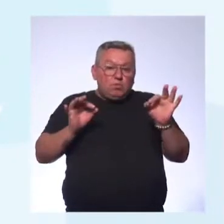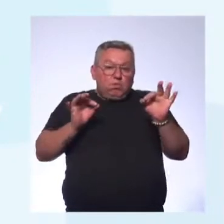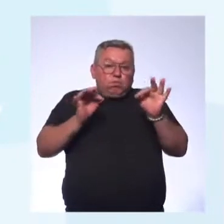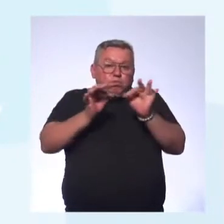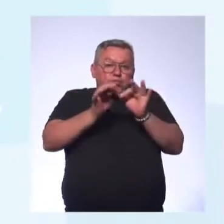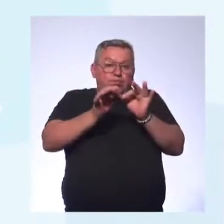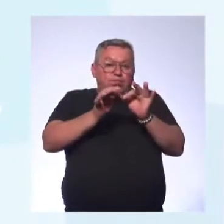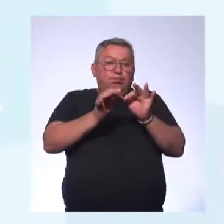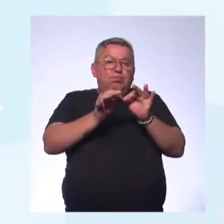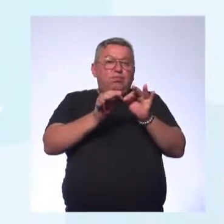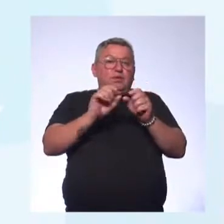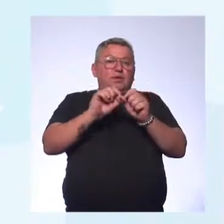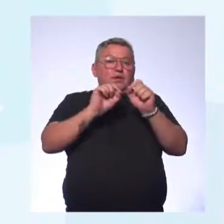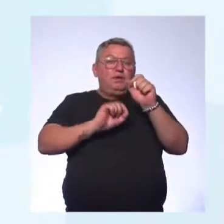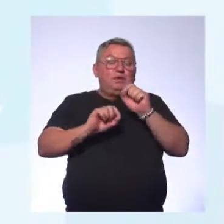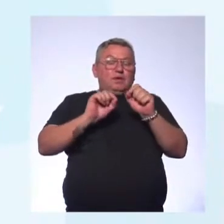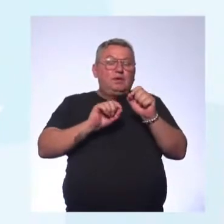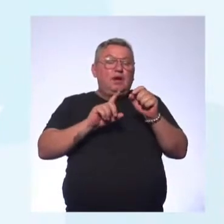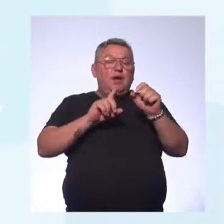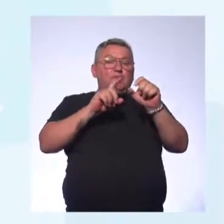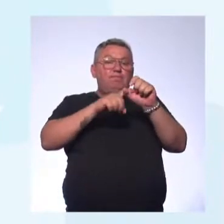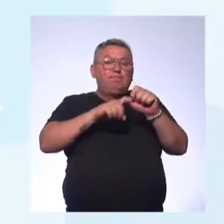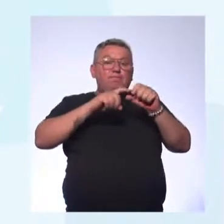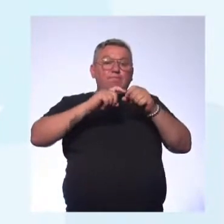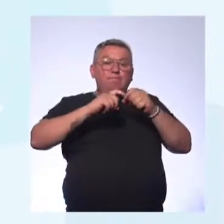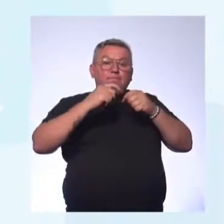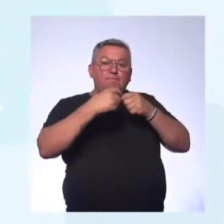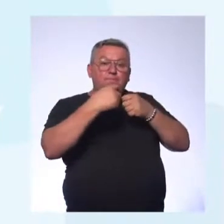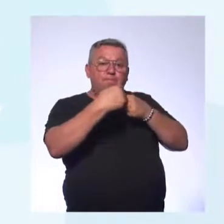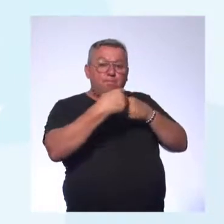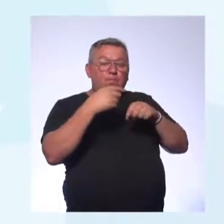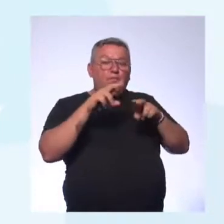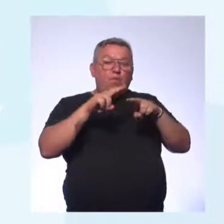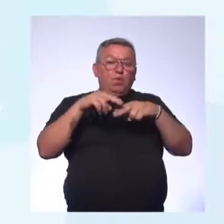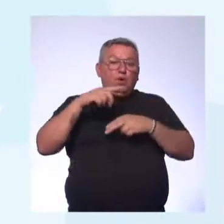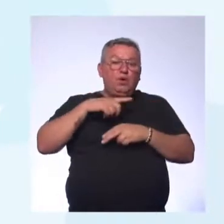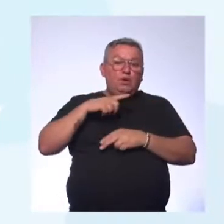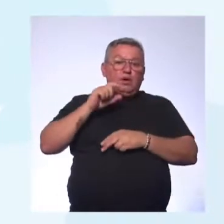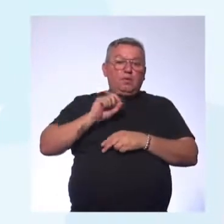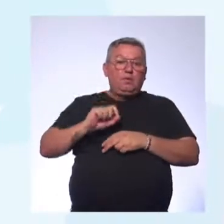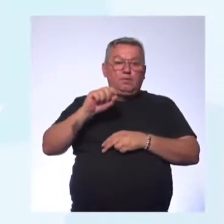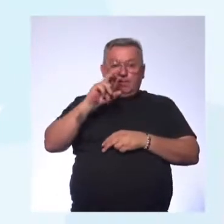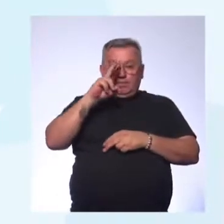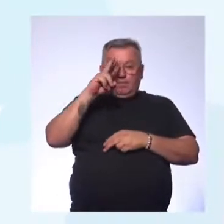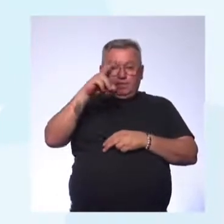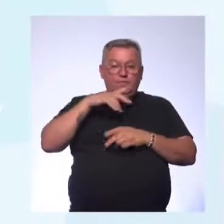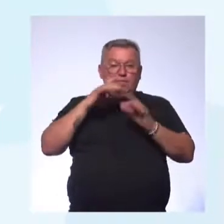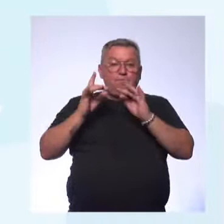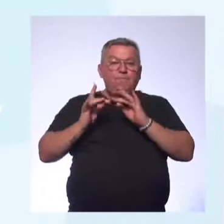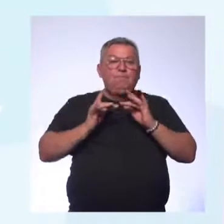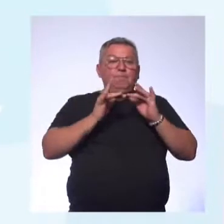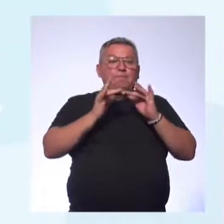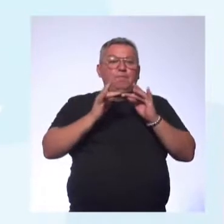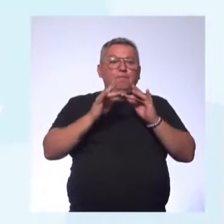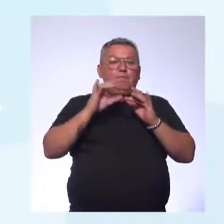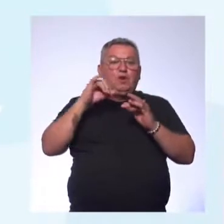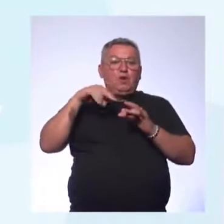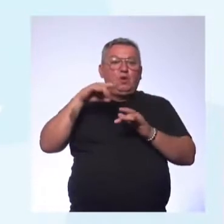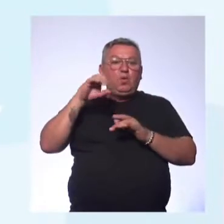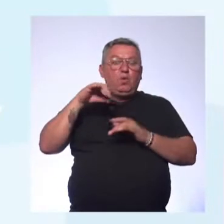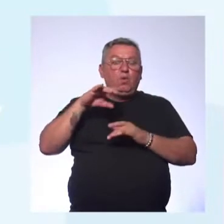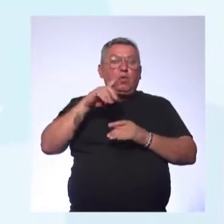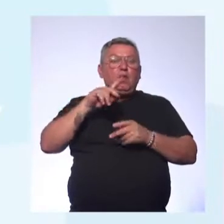formando essas ligações Ok portanto Aqui nós temos a força de interação ion